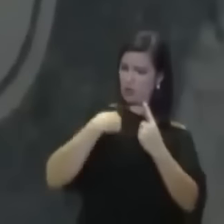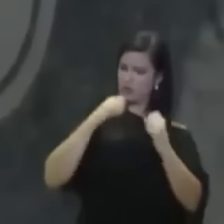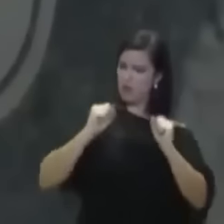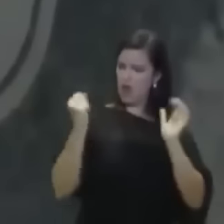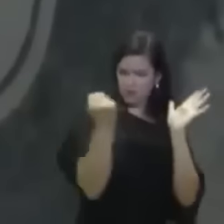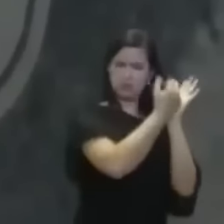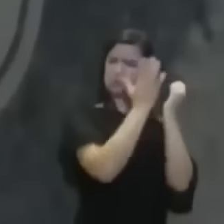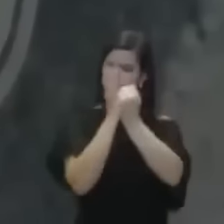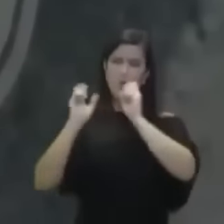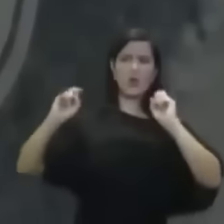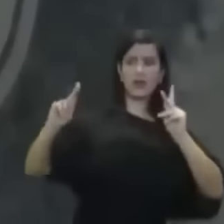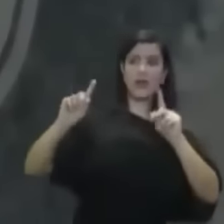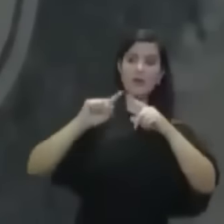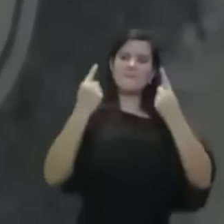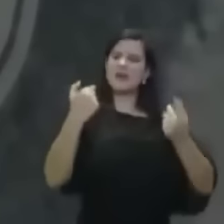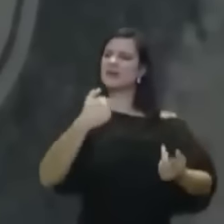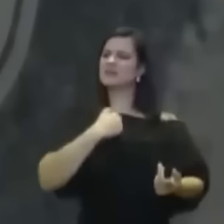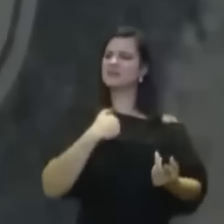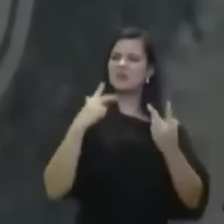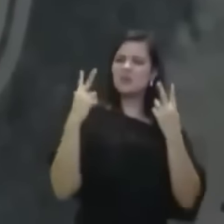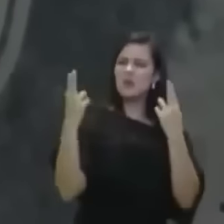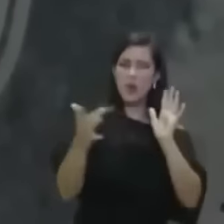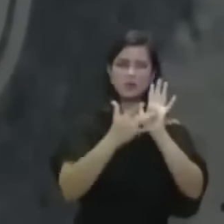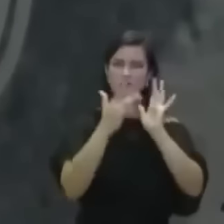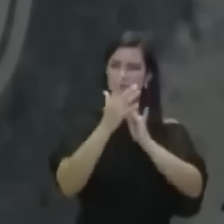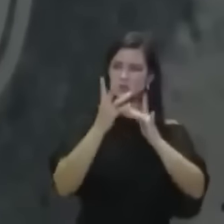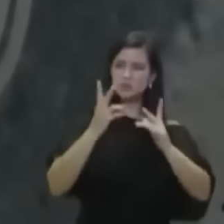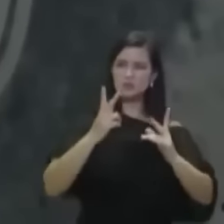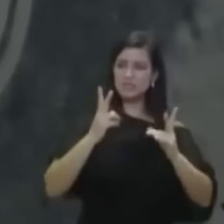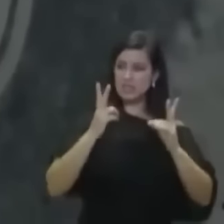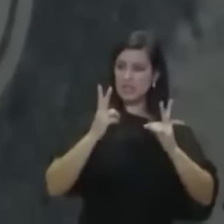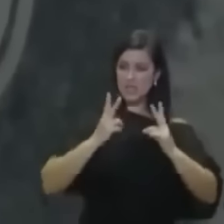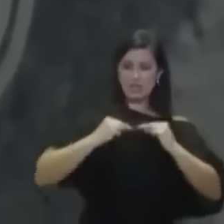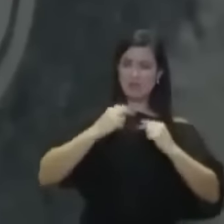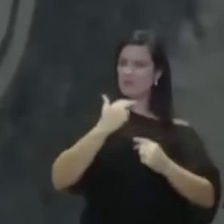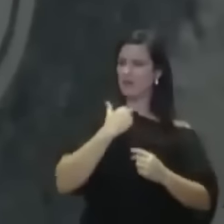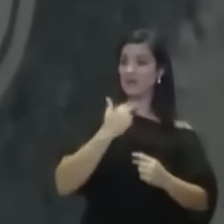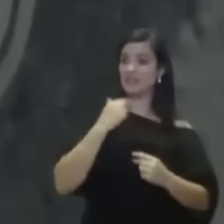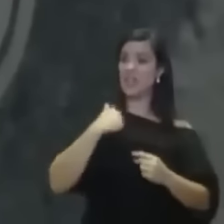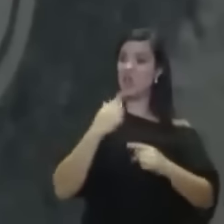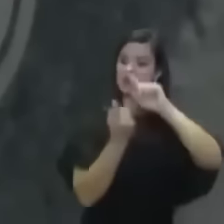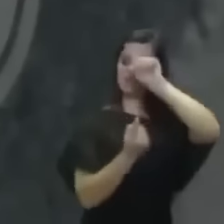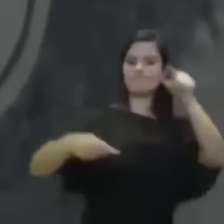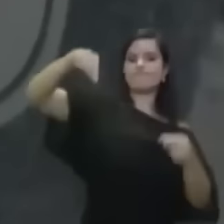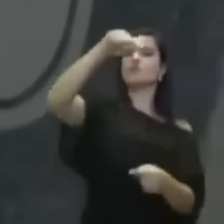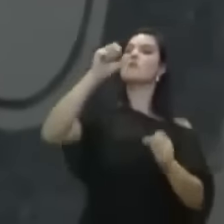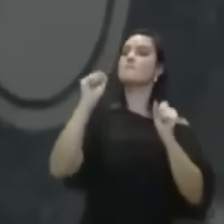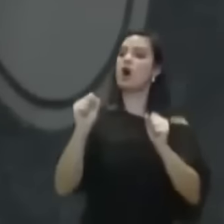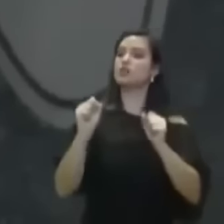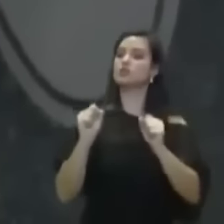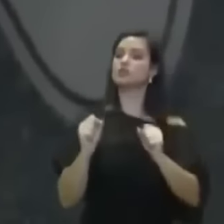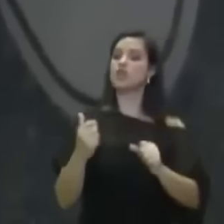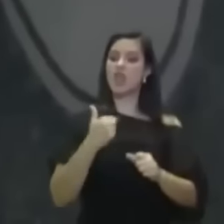crucifiquem-me, mas eu não sou digno de morrer como o meu Senhor, crucifiquem-me de cabeça para baixo. E com esse